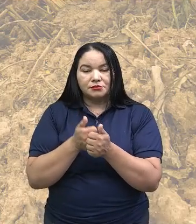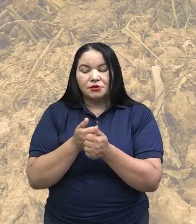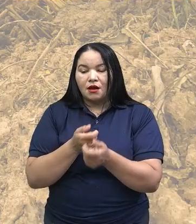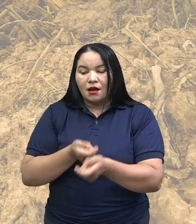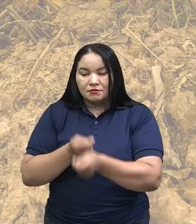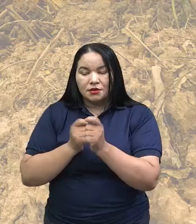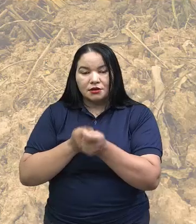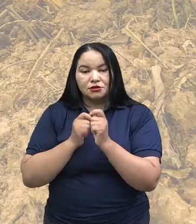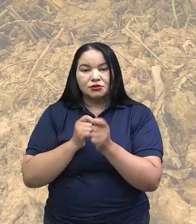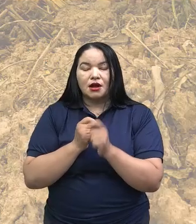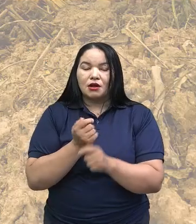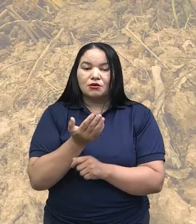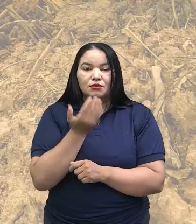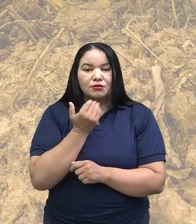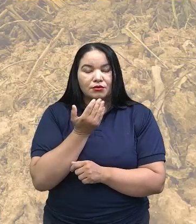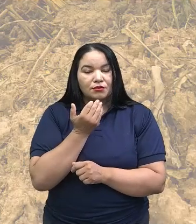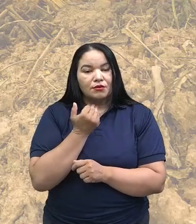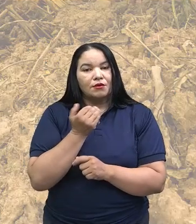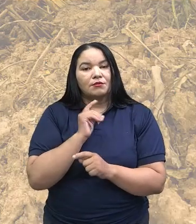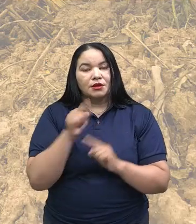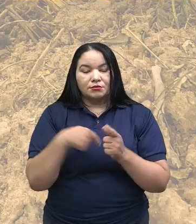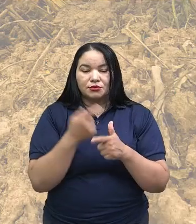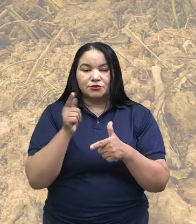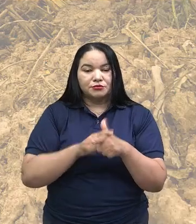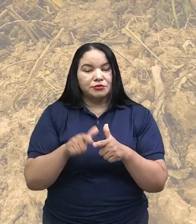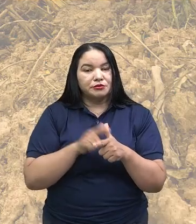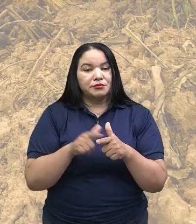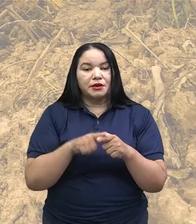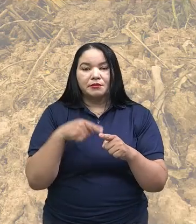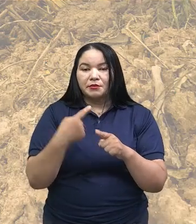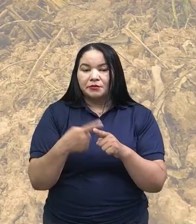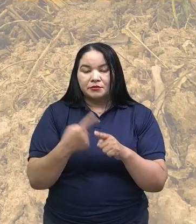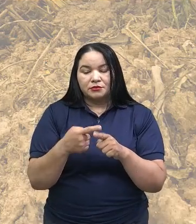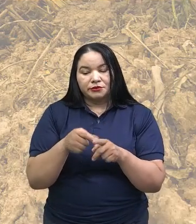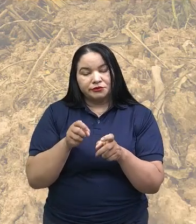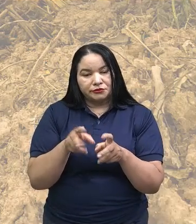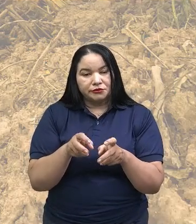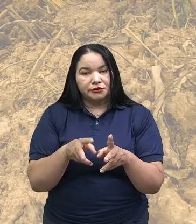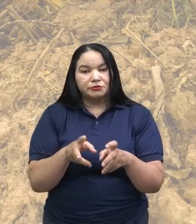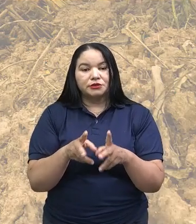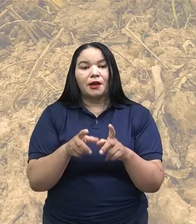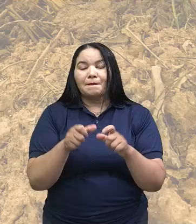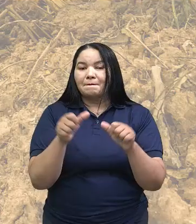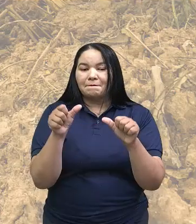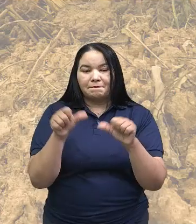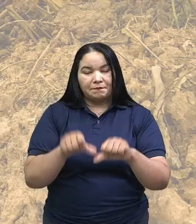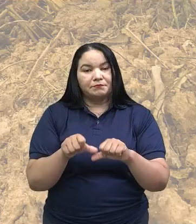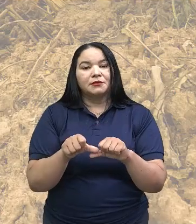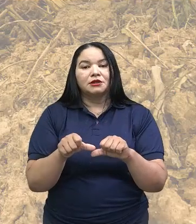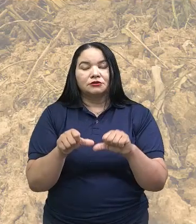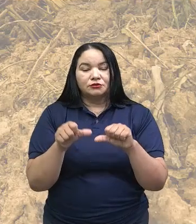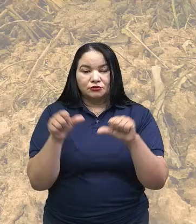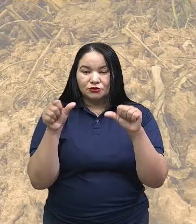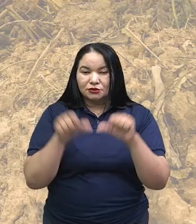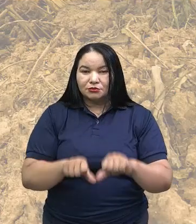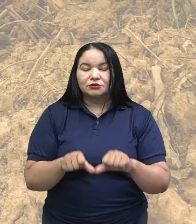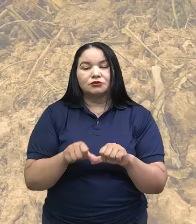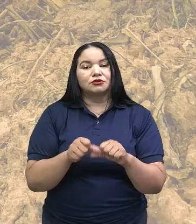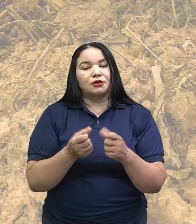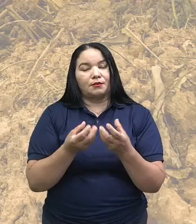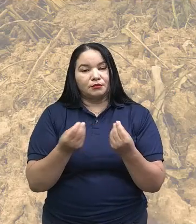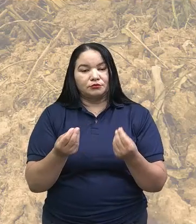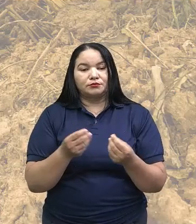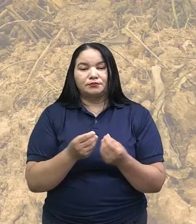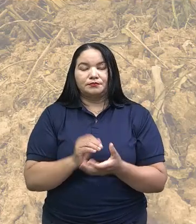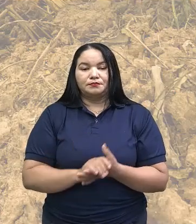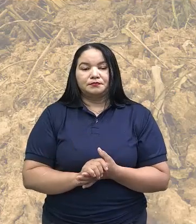e esses peixes vão estar contaminados, então prejudica muito ali a biodiversidade daquela região. Isso